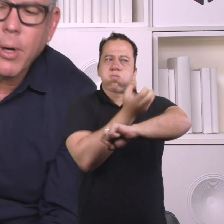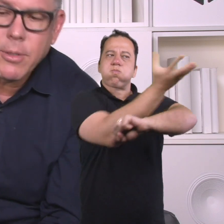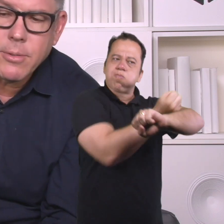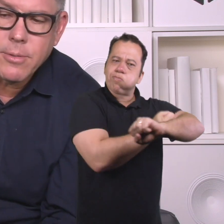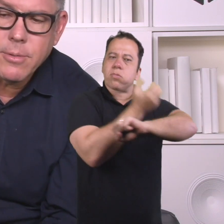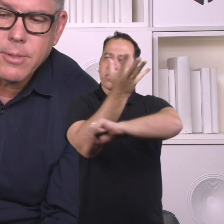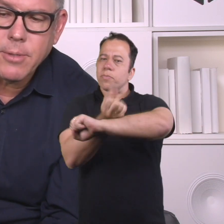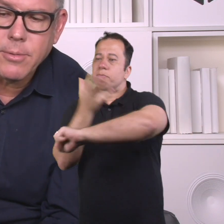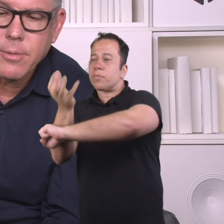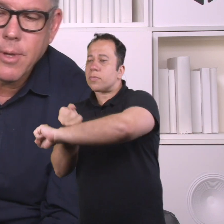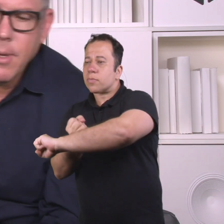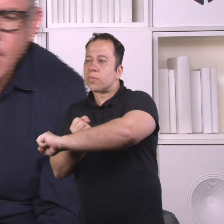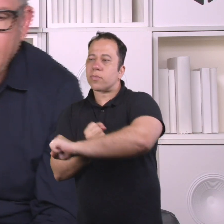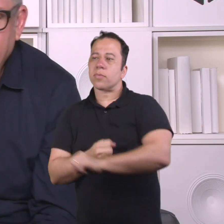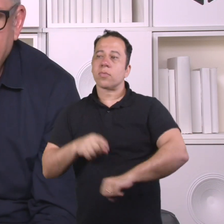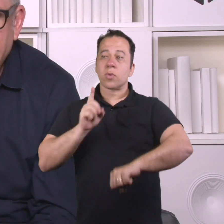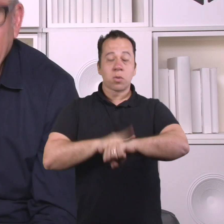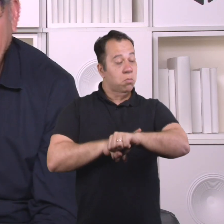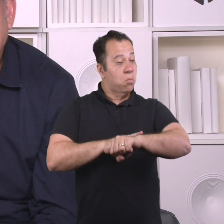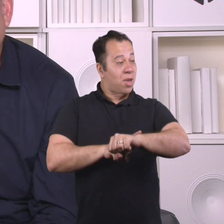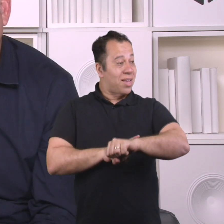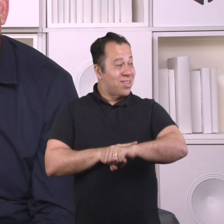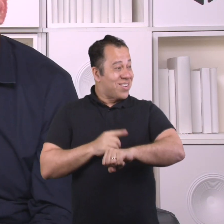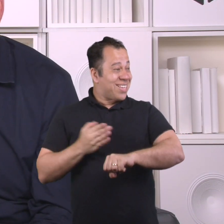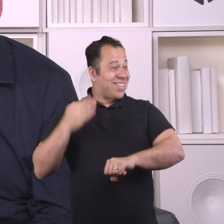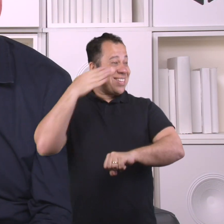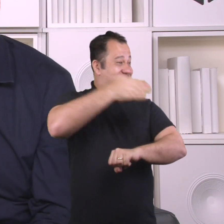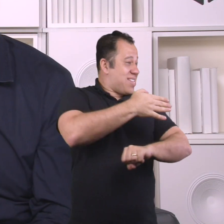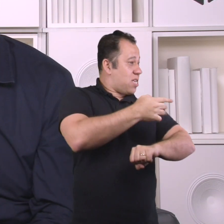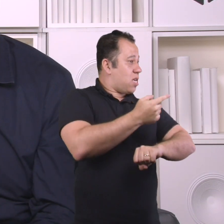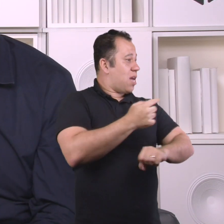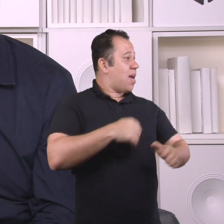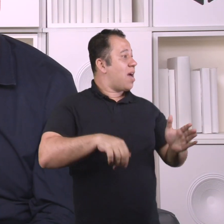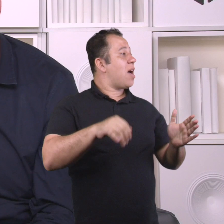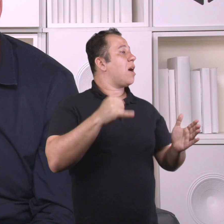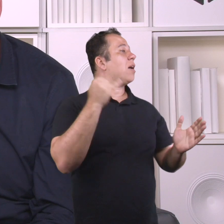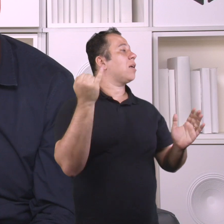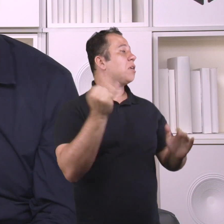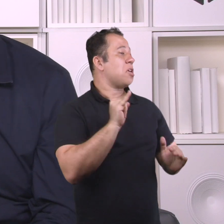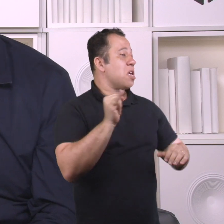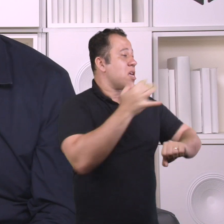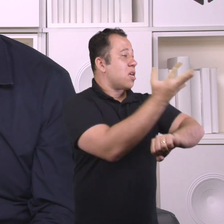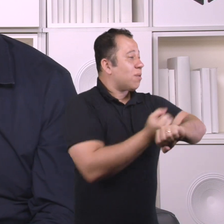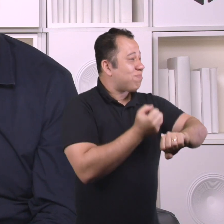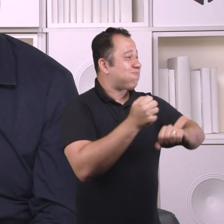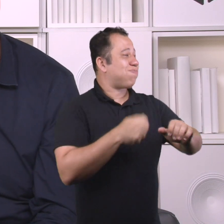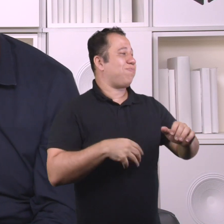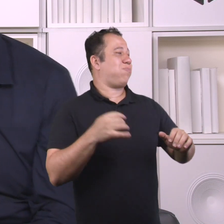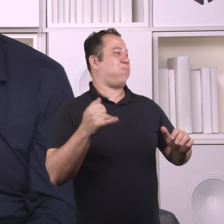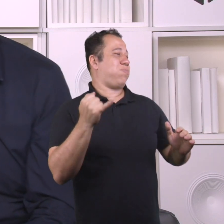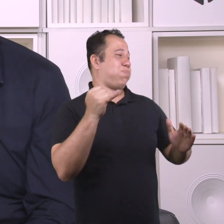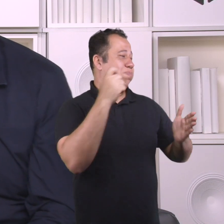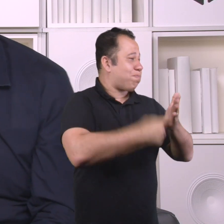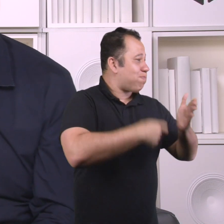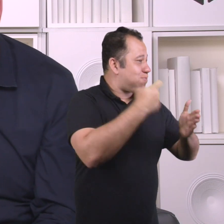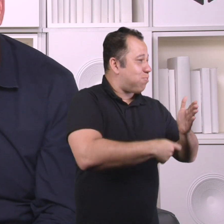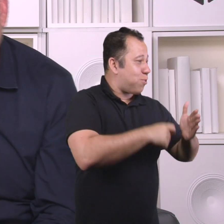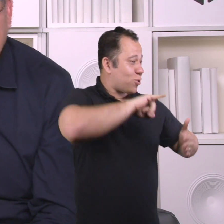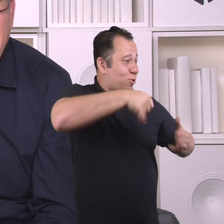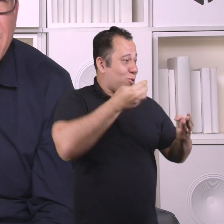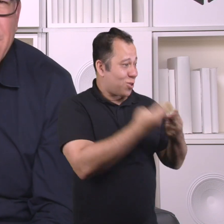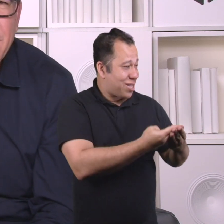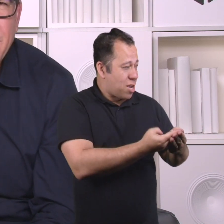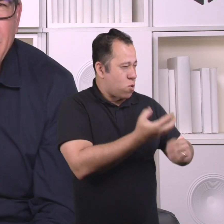cobrar impostos dos seus patrícios, o que ele fazia? Ele extorquia, ele cobrava a mais, ele